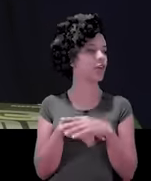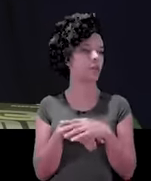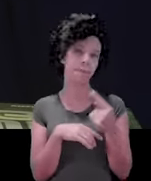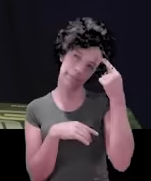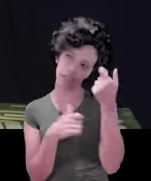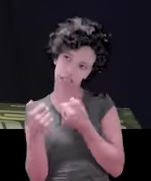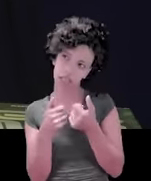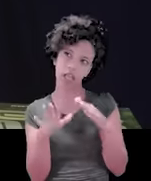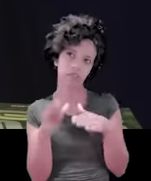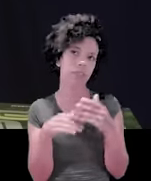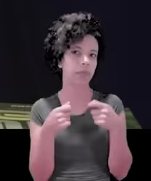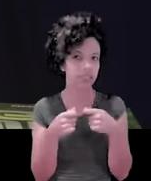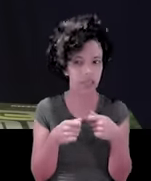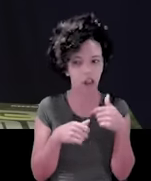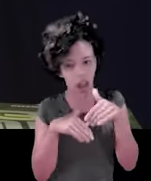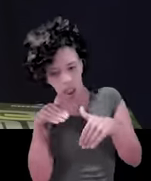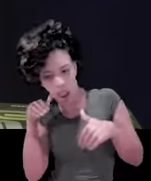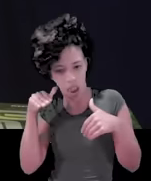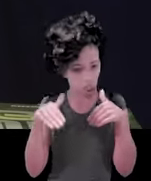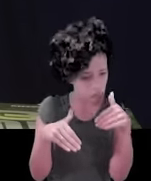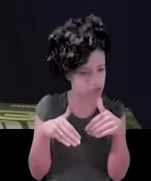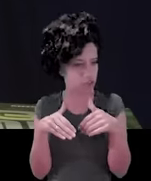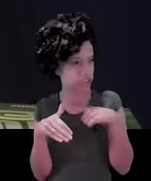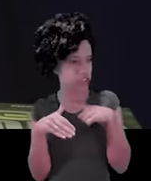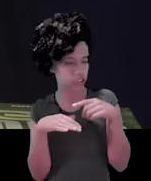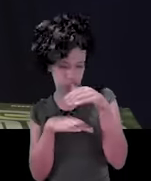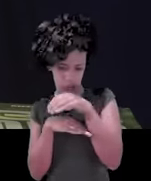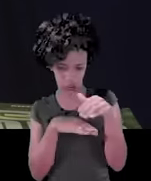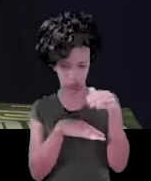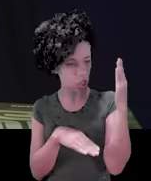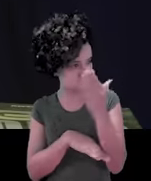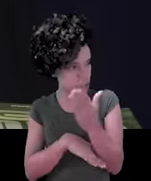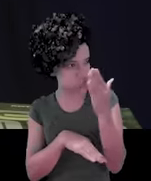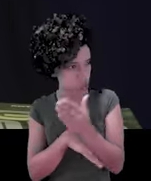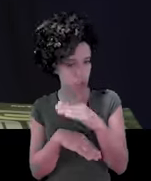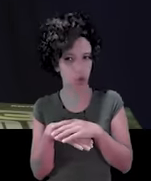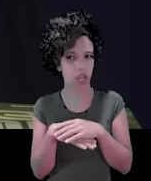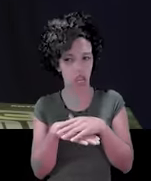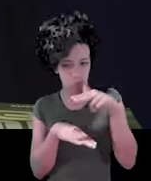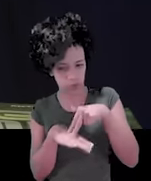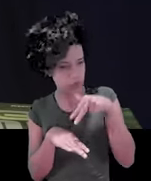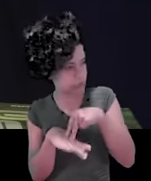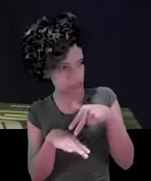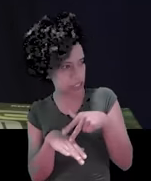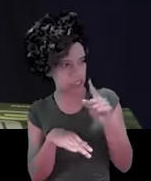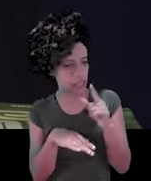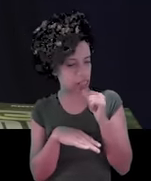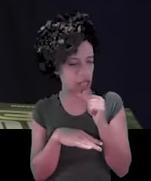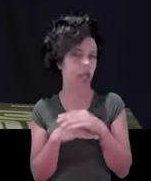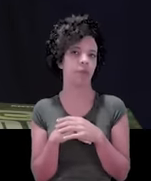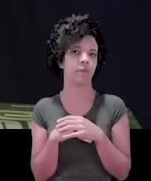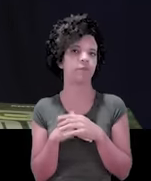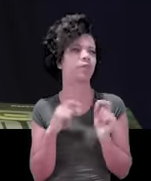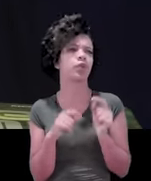pensar que era o videogame às vezes eu tinha que passar por aqueles alagados eu passava para os pedaços de tronco pelo pisar direto no Cruze né na